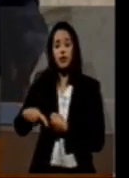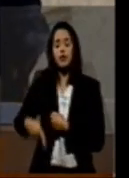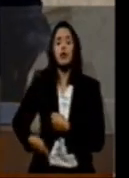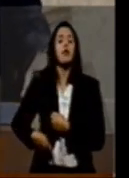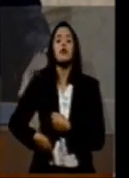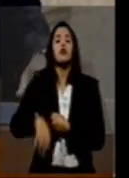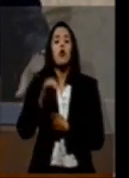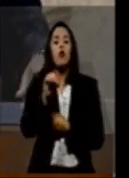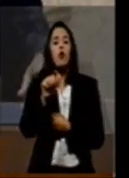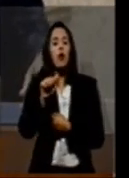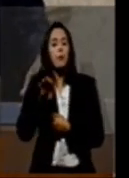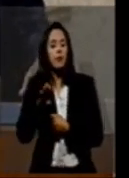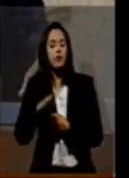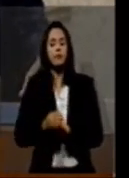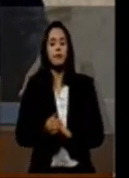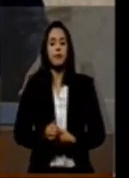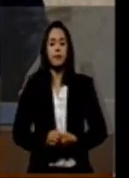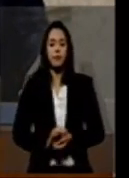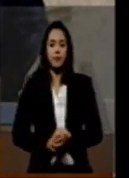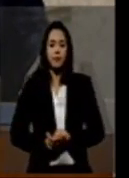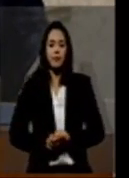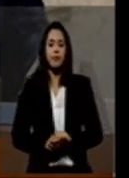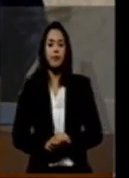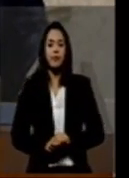dos advogados do brasil